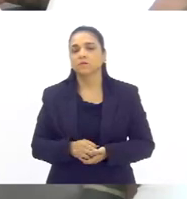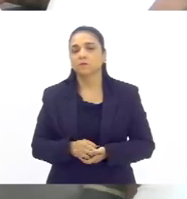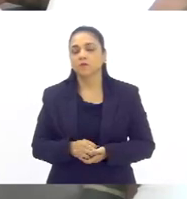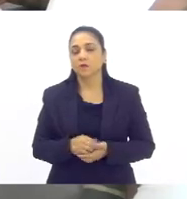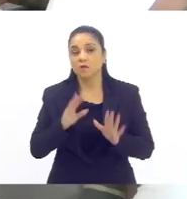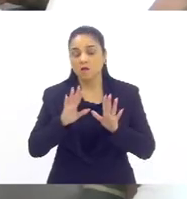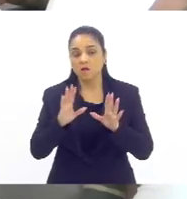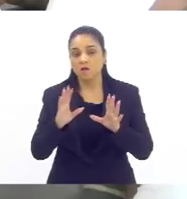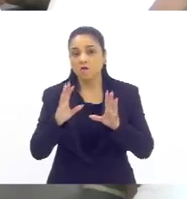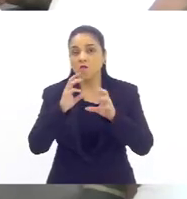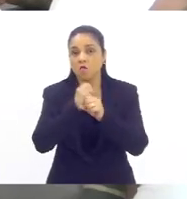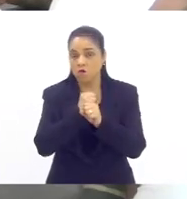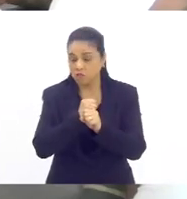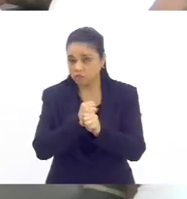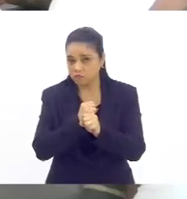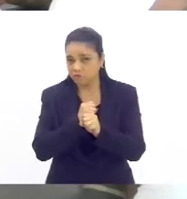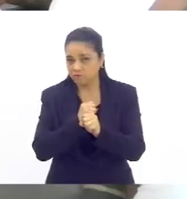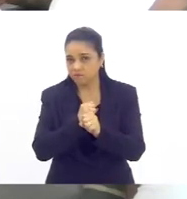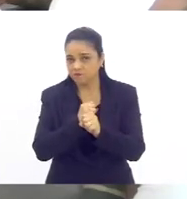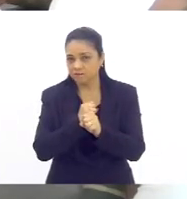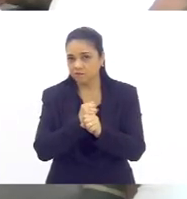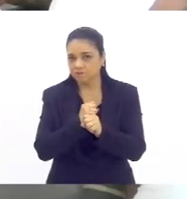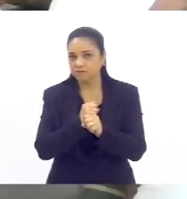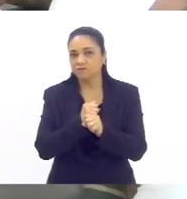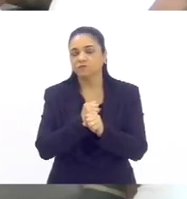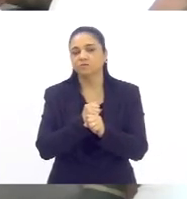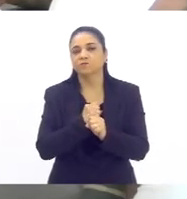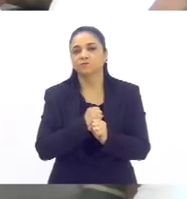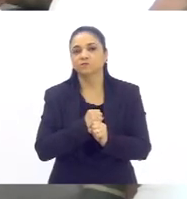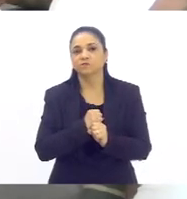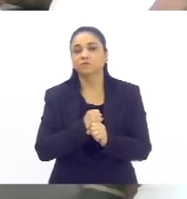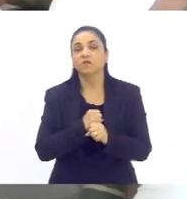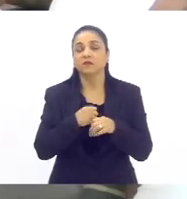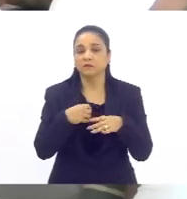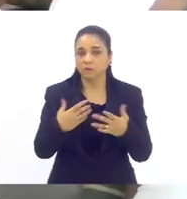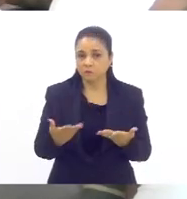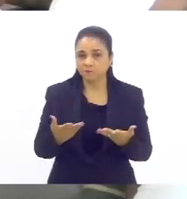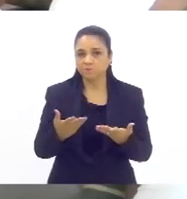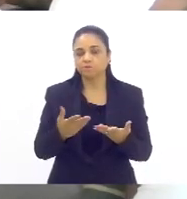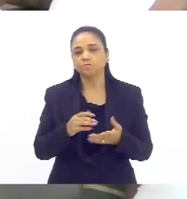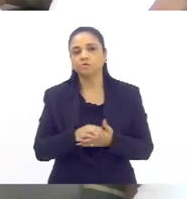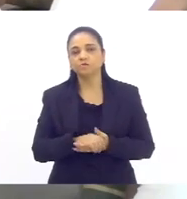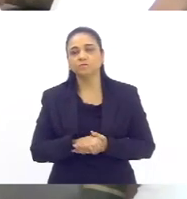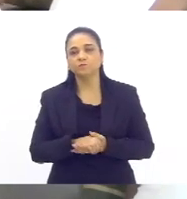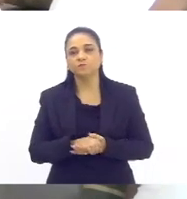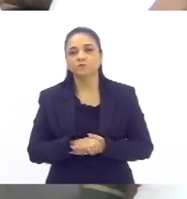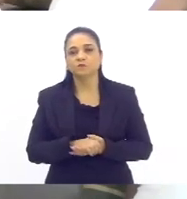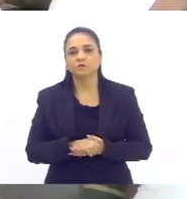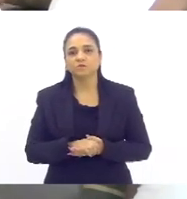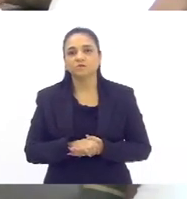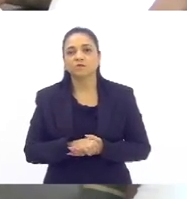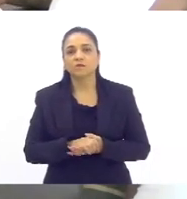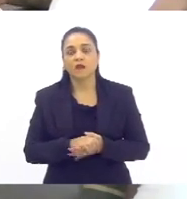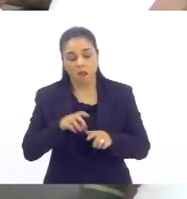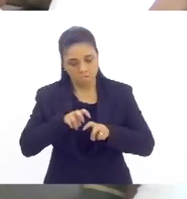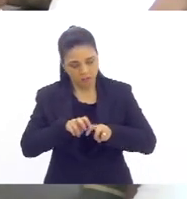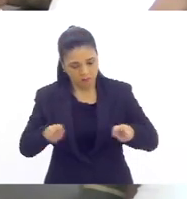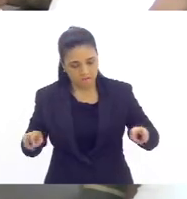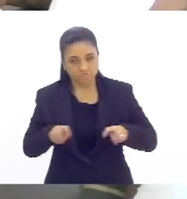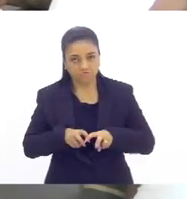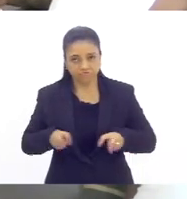conclusões a gente inventarias conclusões bom Então essa é essa é a composição da mesa